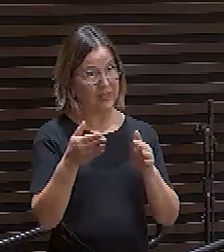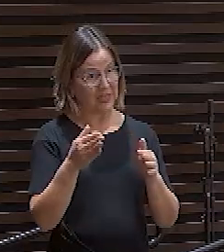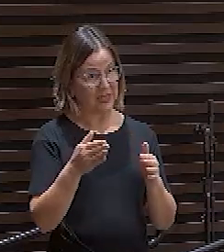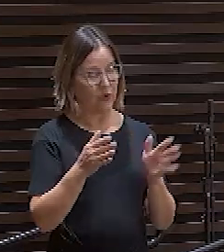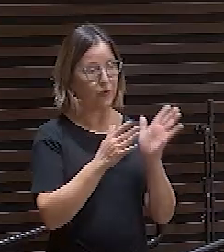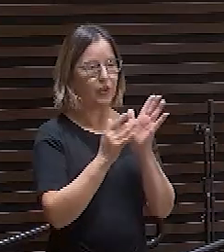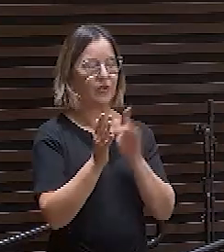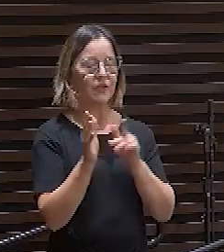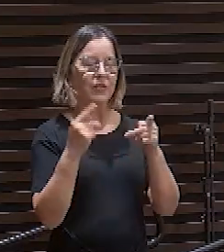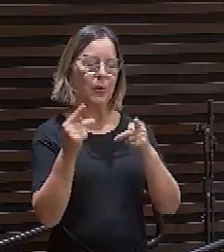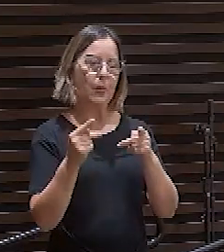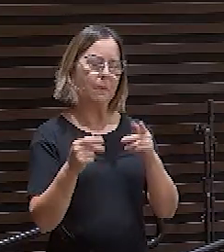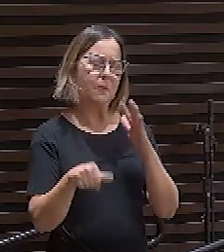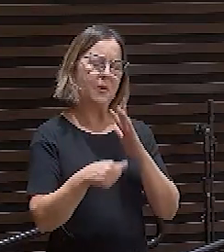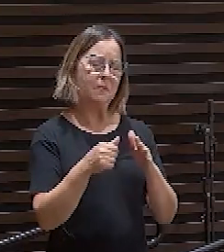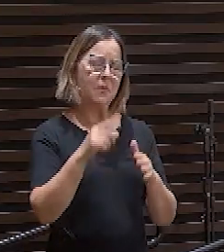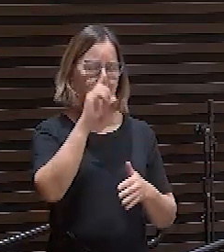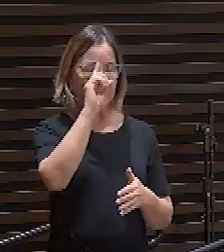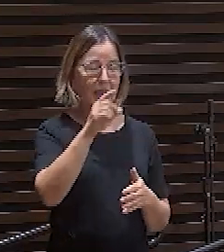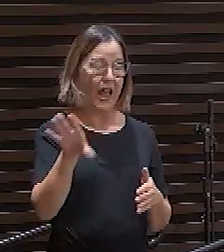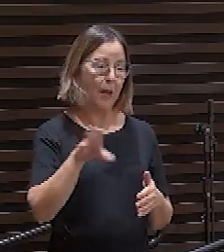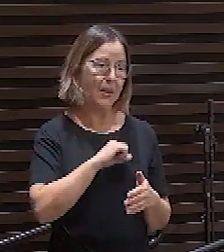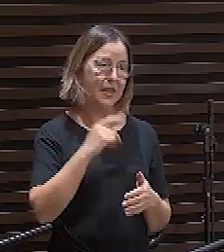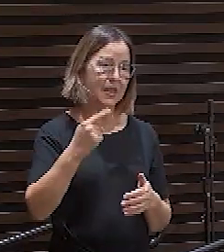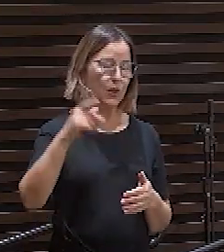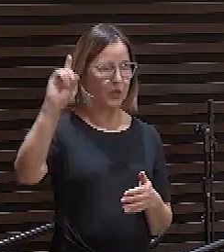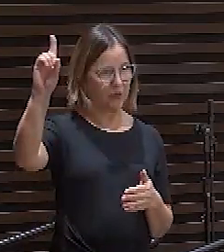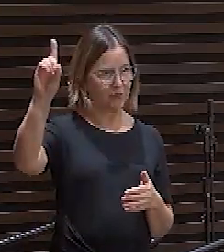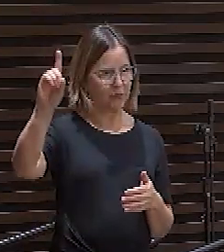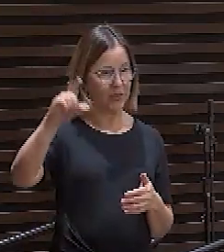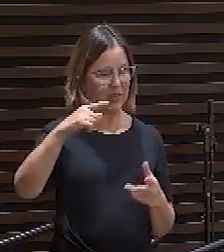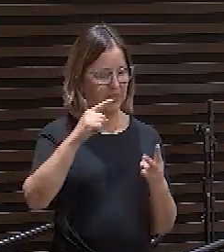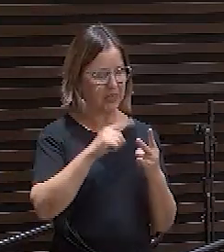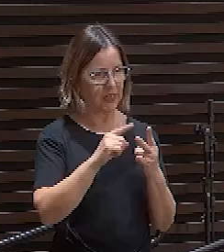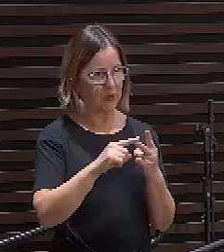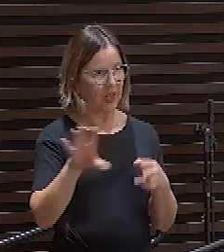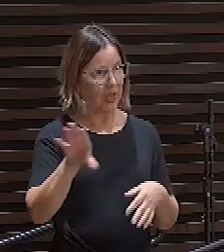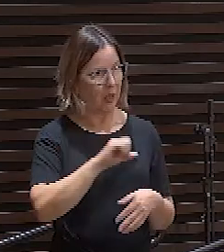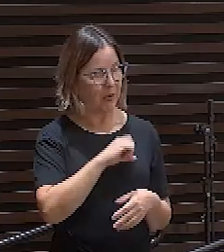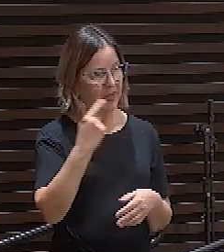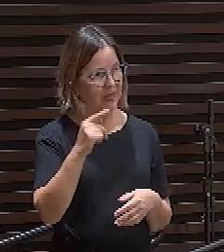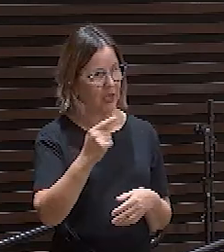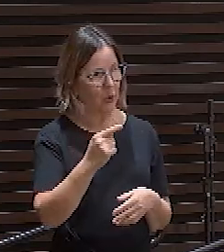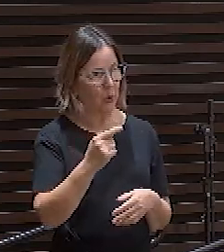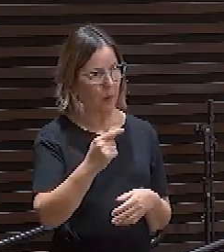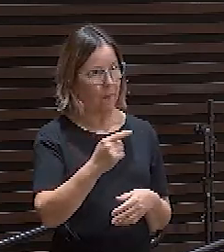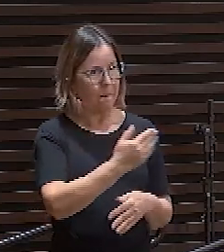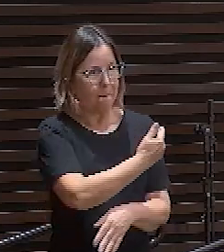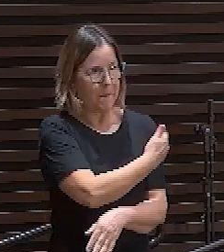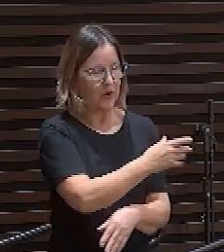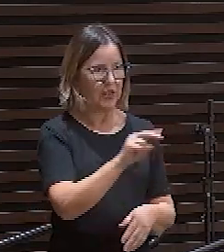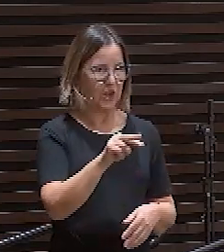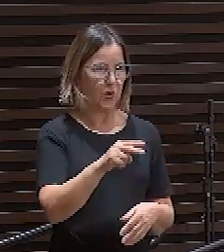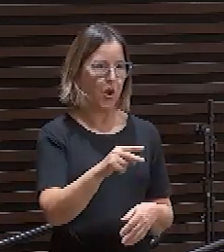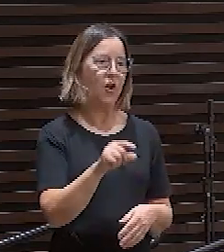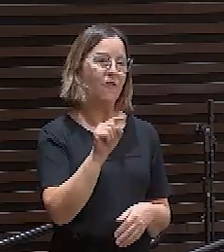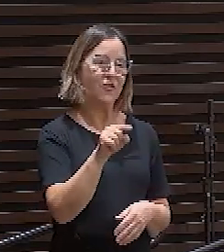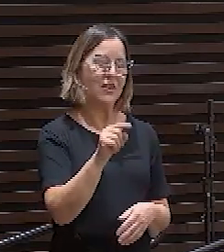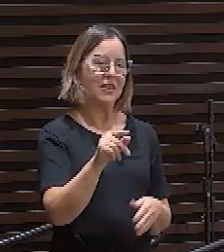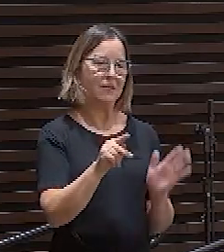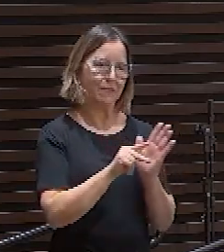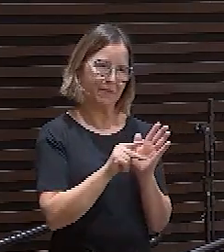mandamento, amarás o teu Deus. Segundo mandamento, amarás o teu próximo como a ti